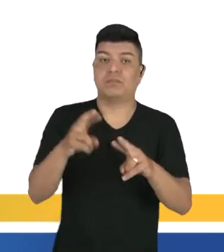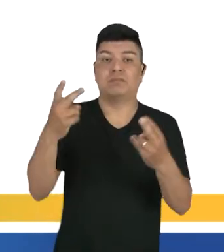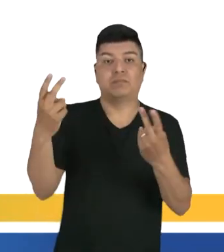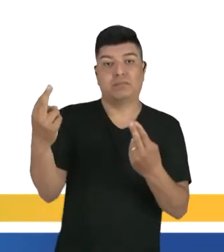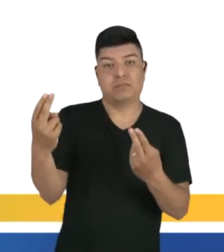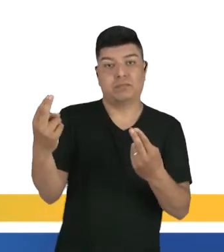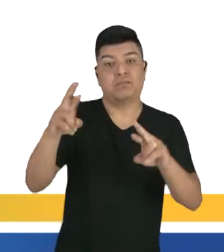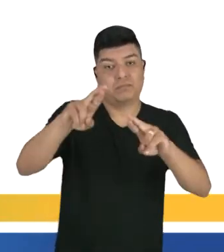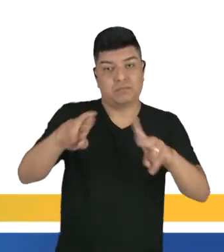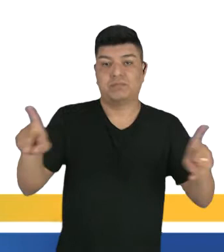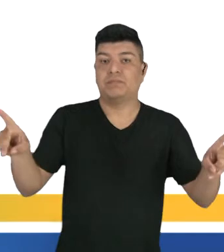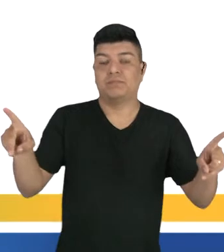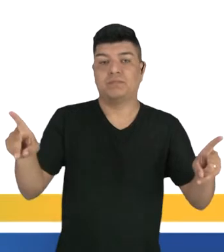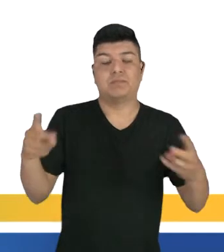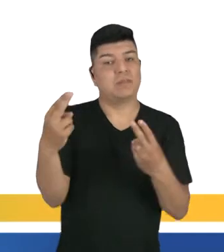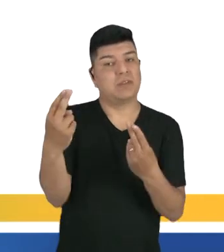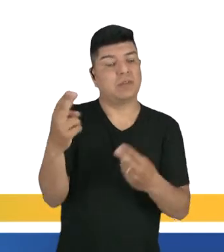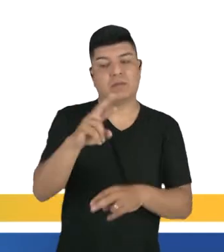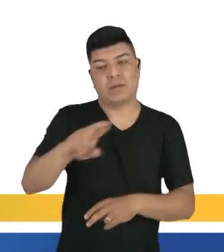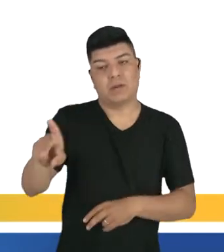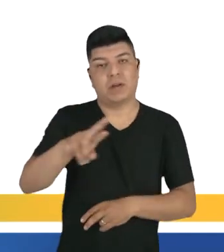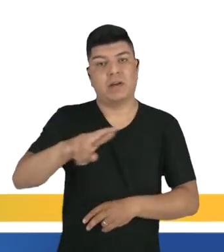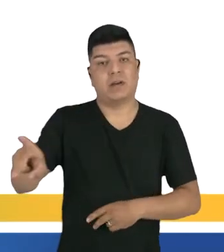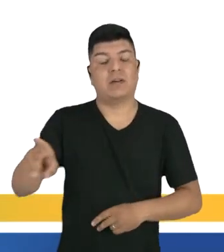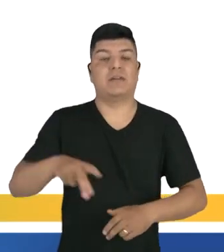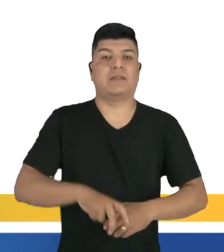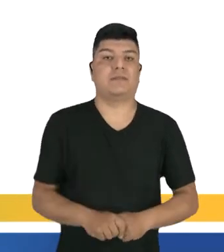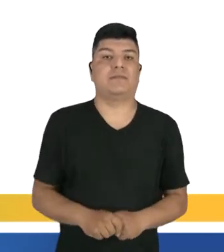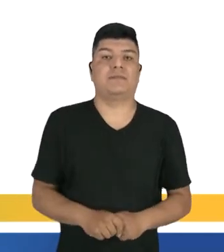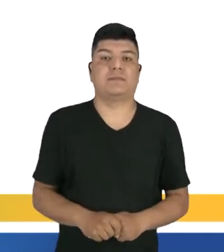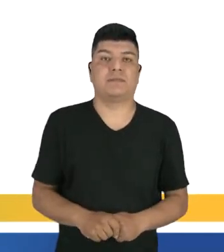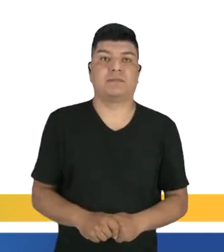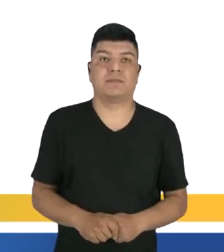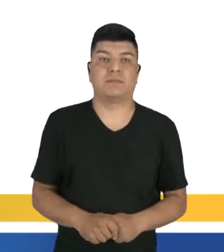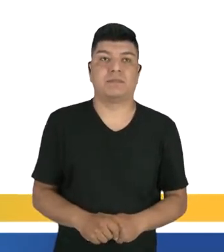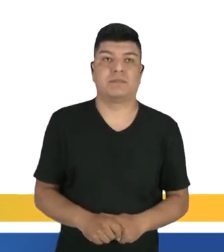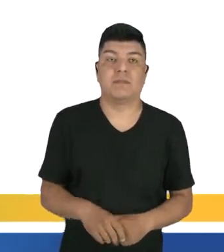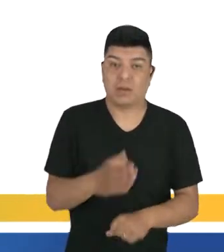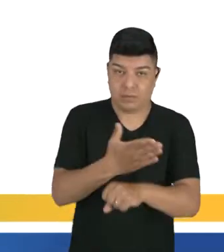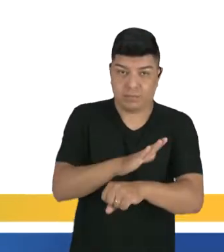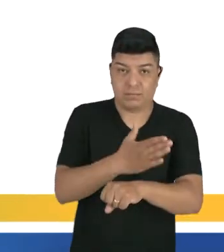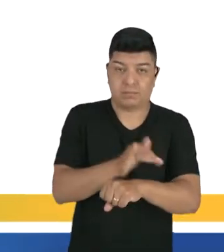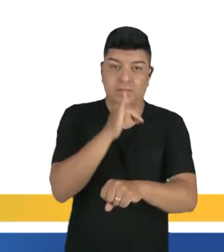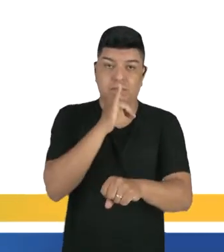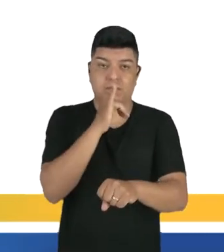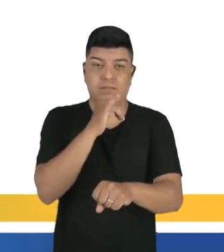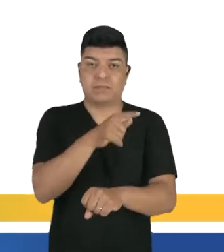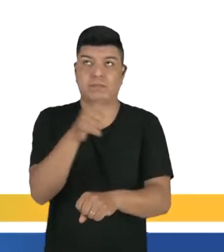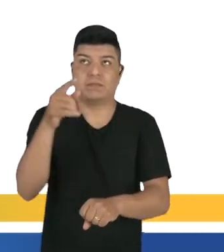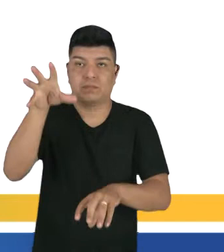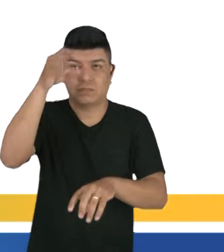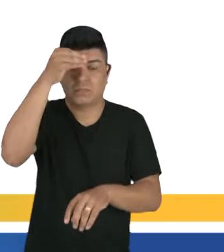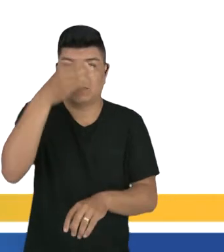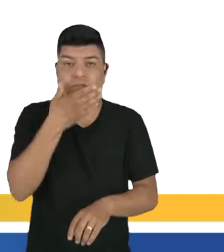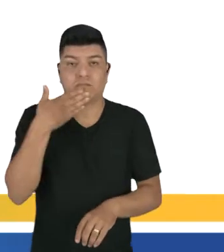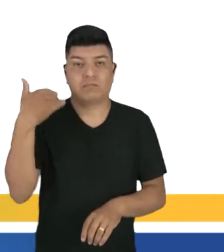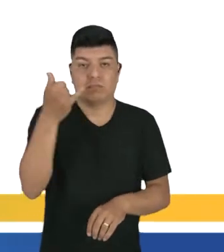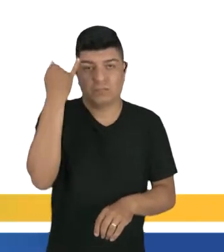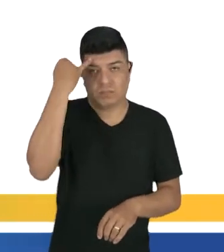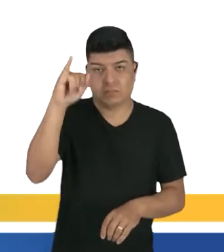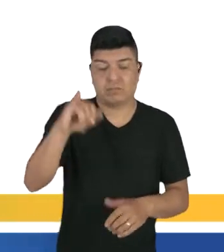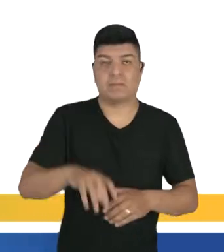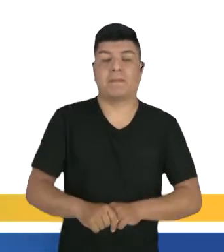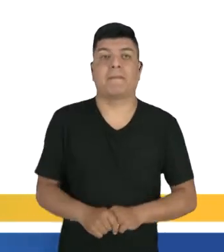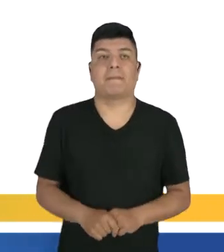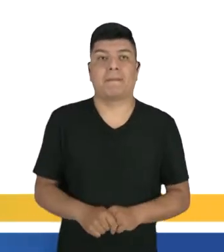tratam-se de radicais que não são semelhantes. Agora vamos praticar aqui um exemplozinho só para a gente fixar essa ideia de